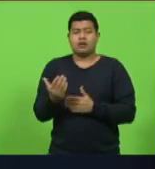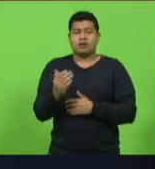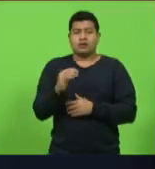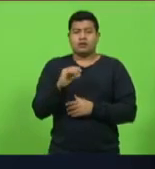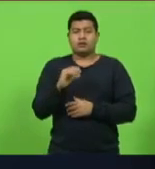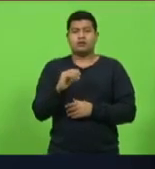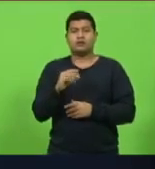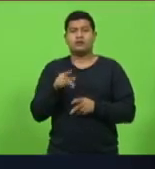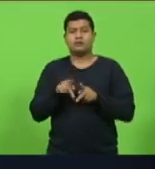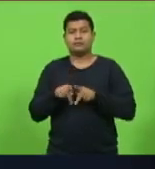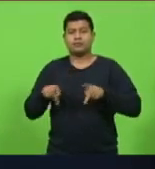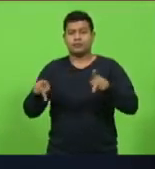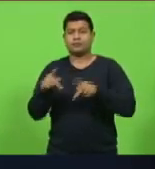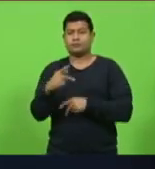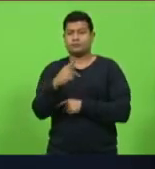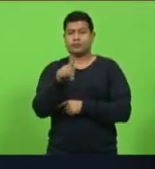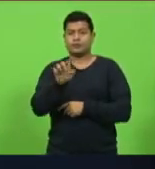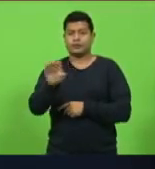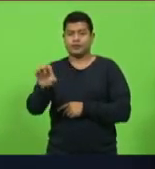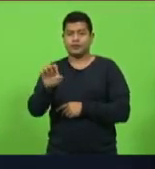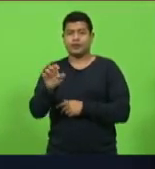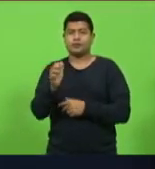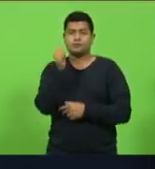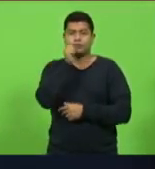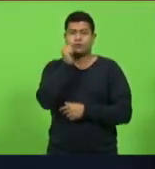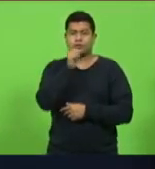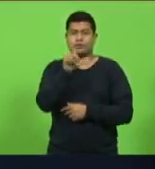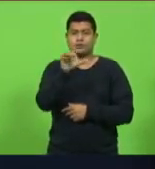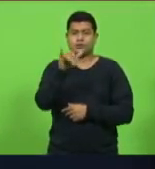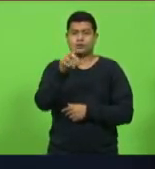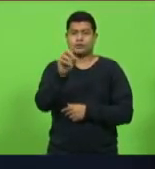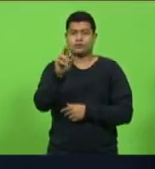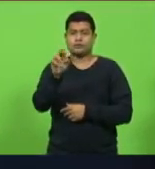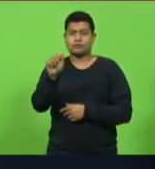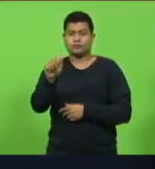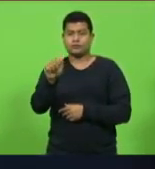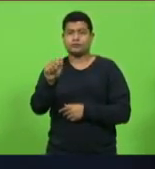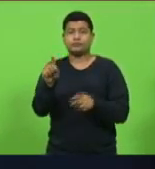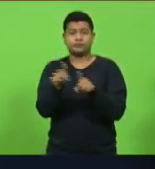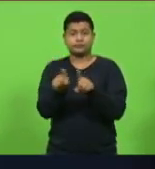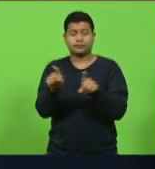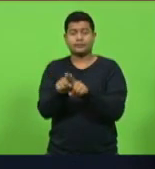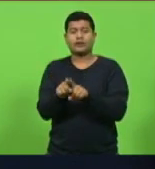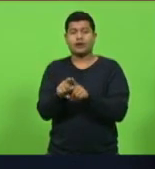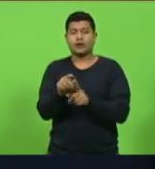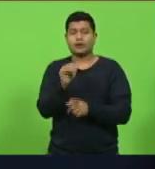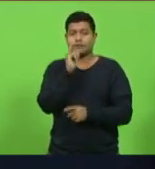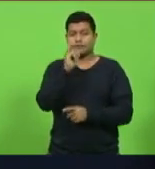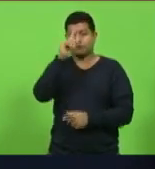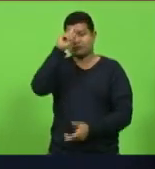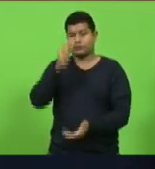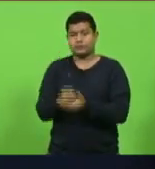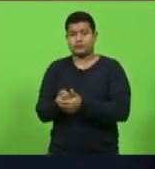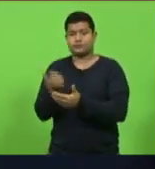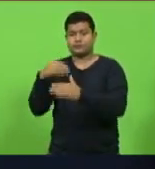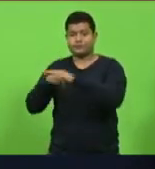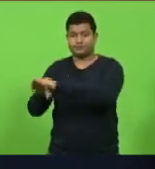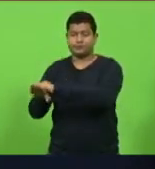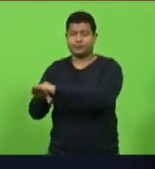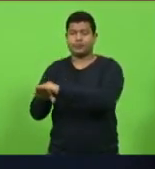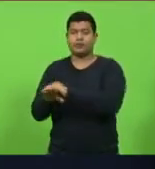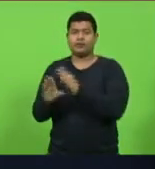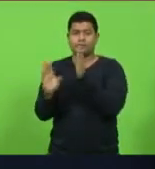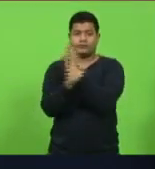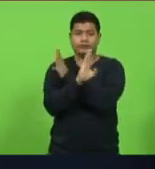subprocuradora-geral lindôra Maria Araújo que promoveu também o arquivamento do referido